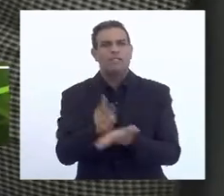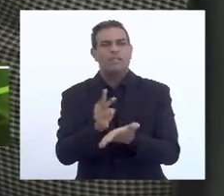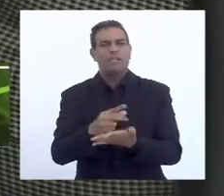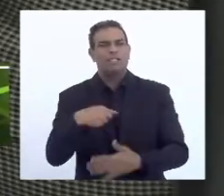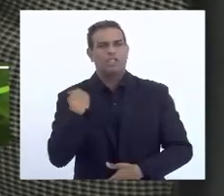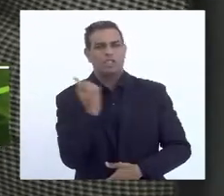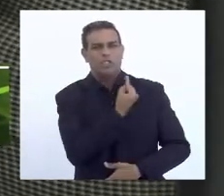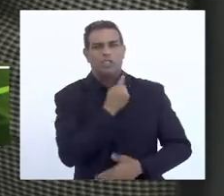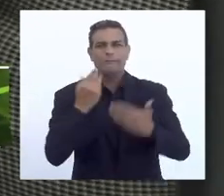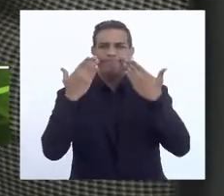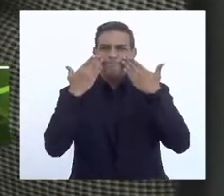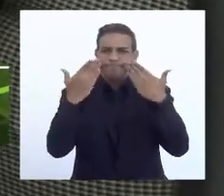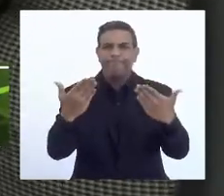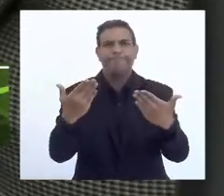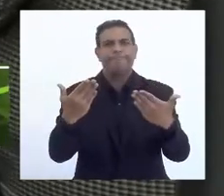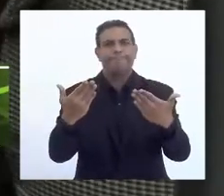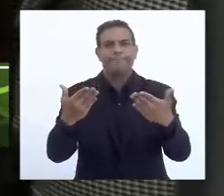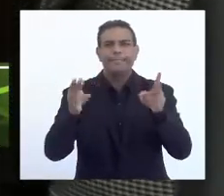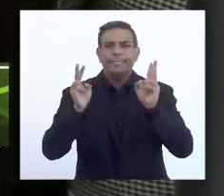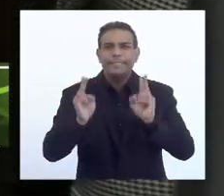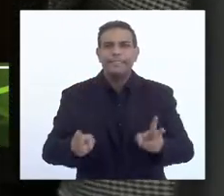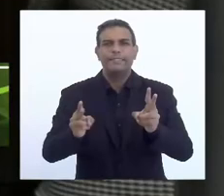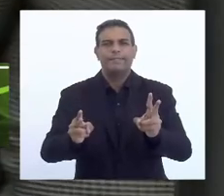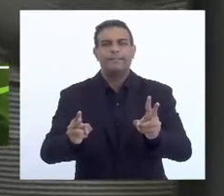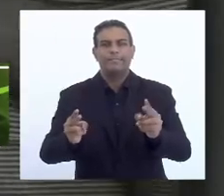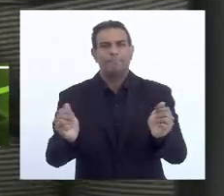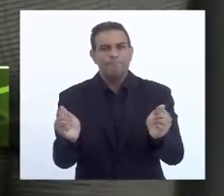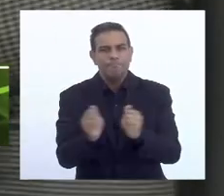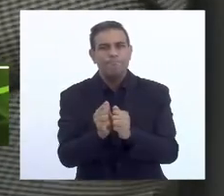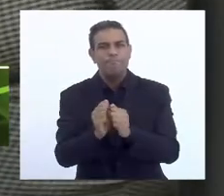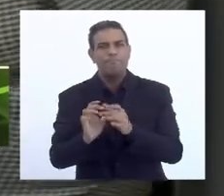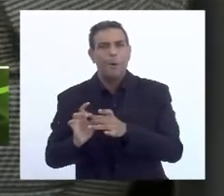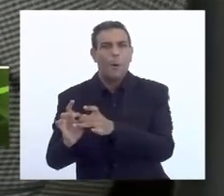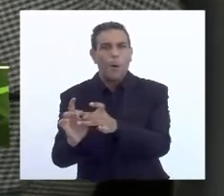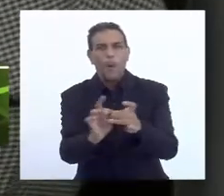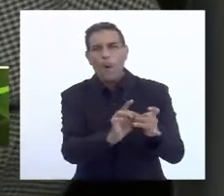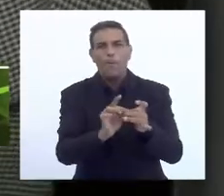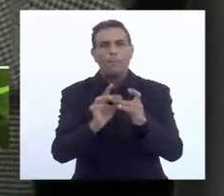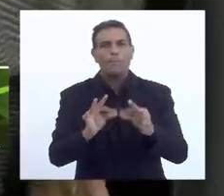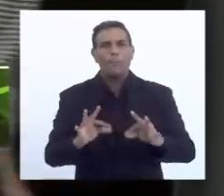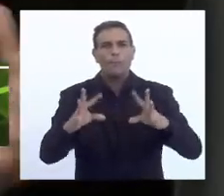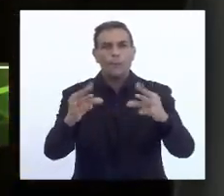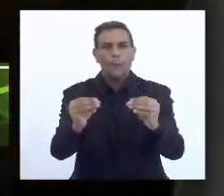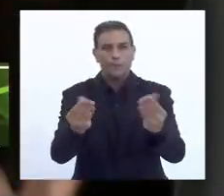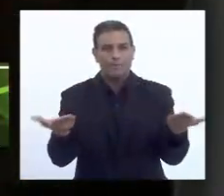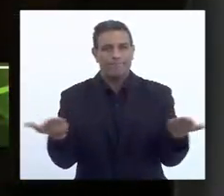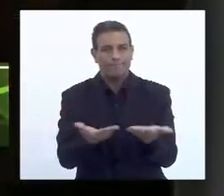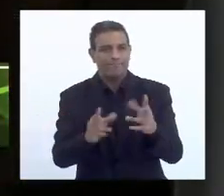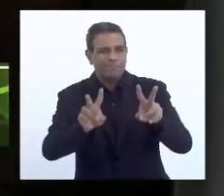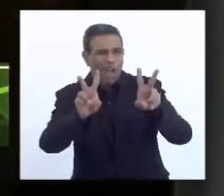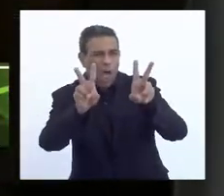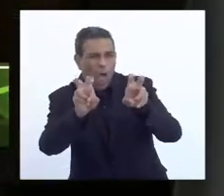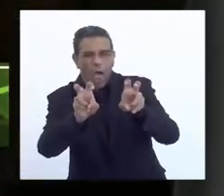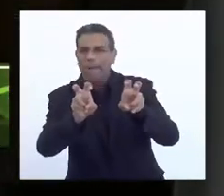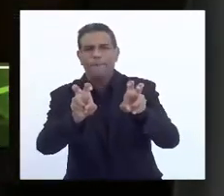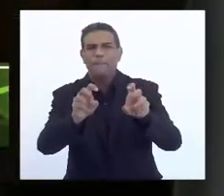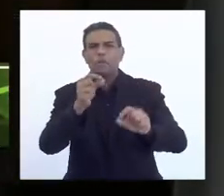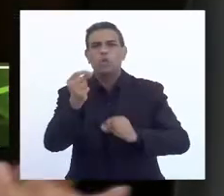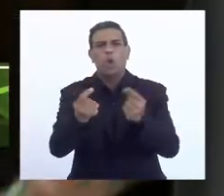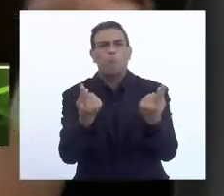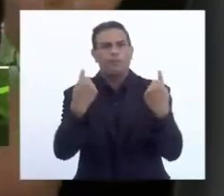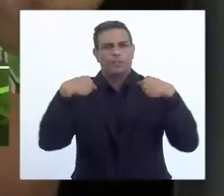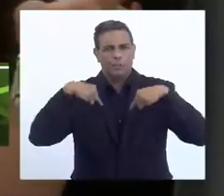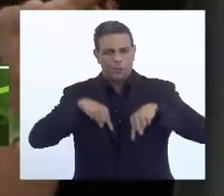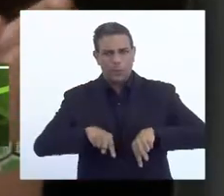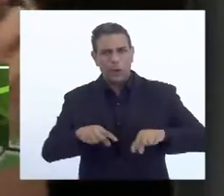nós. Então, eu, sem dúvida, ando melhor com vocês. Não vamos romantizar o que é o nosso corpo na política,